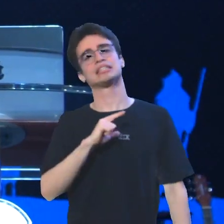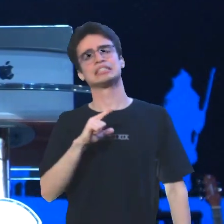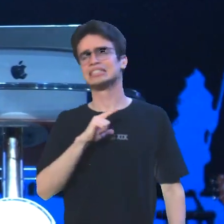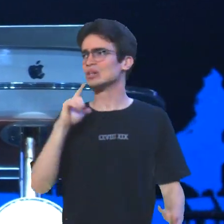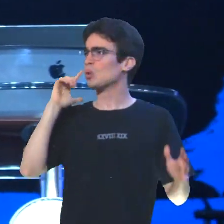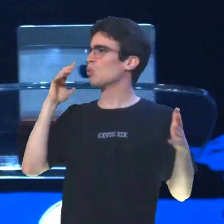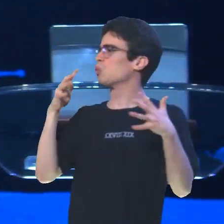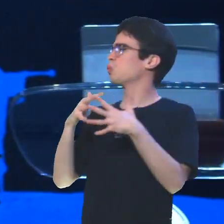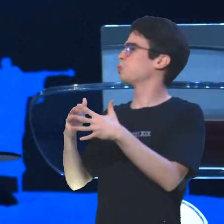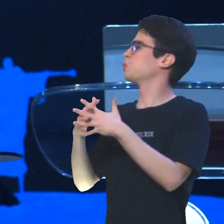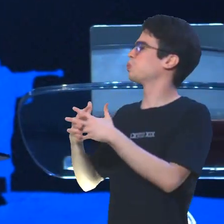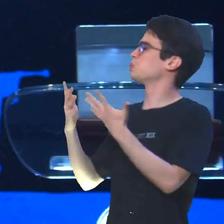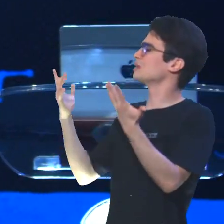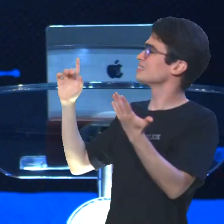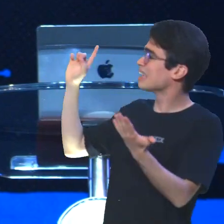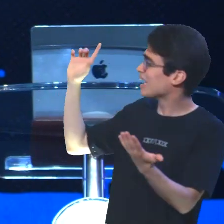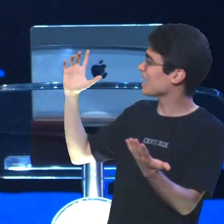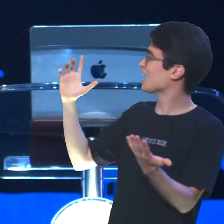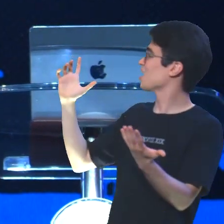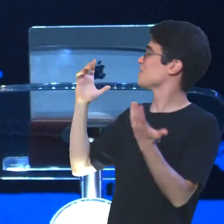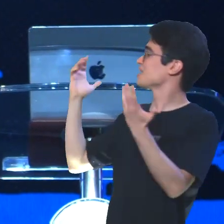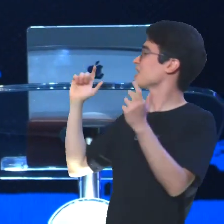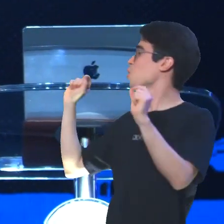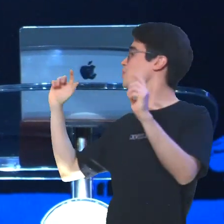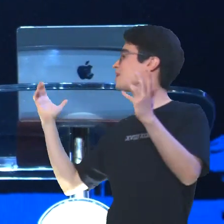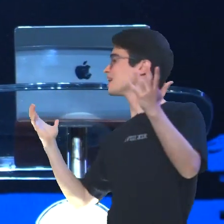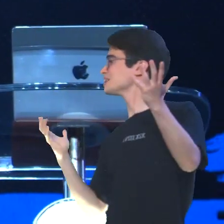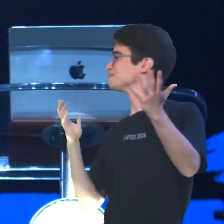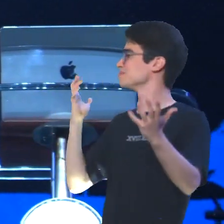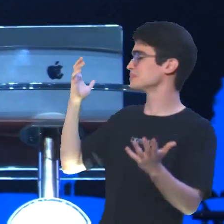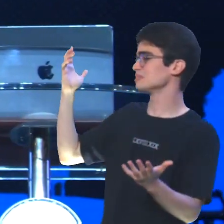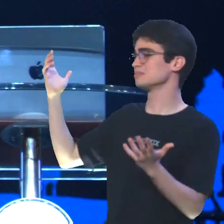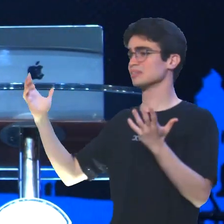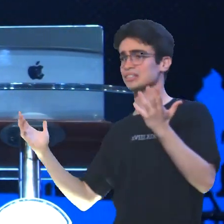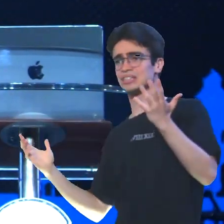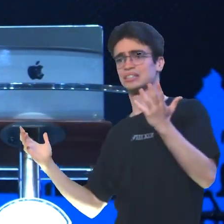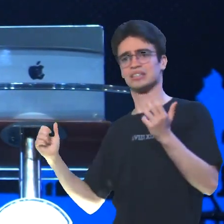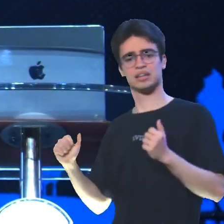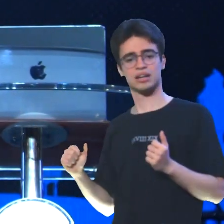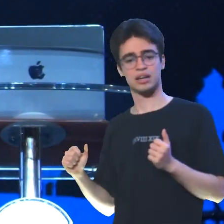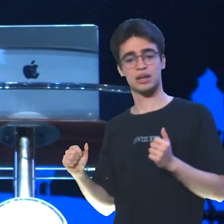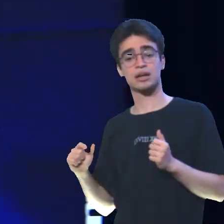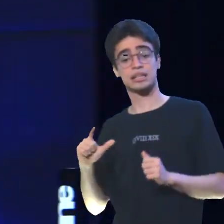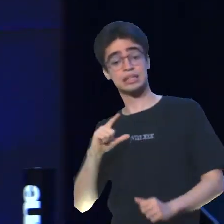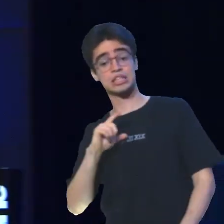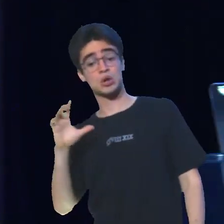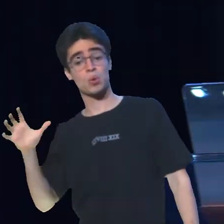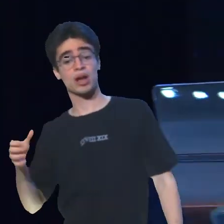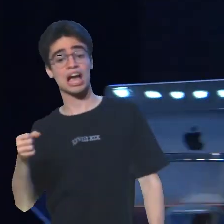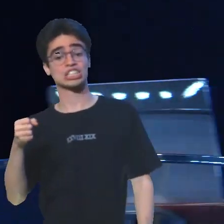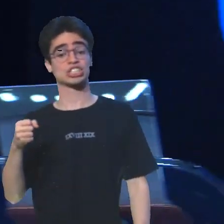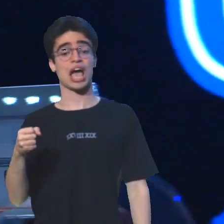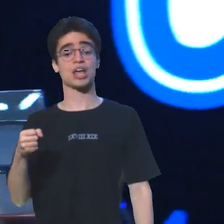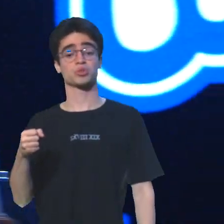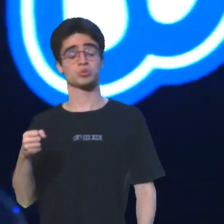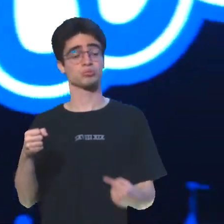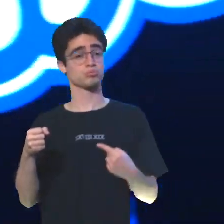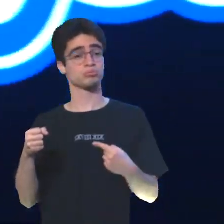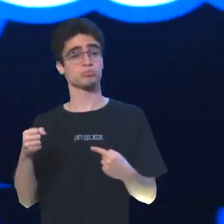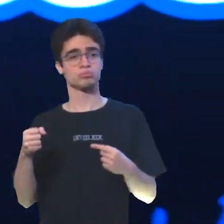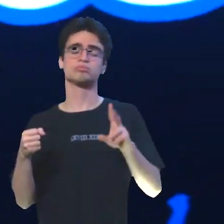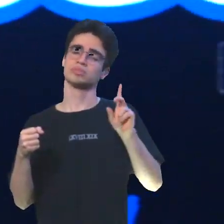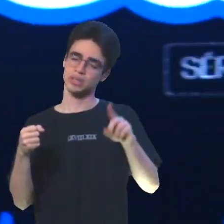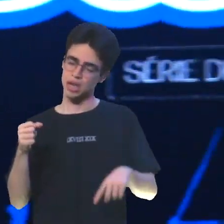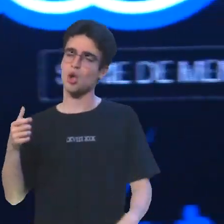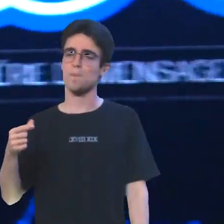confuso, falando, Senhor, o que o Senhor quer de mim, não sei o quê. E tinha um cajado no meio da história, que é o